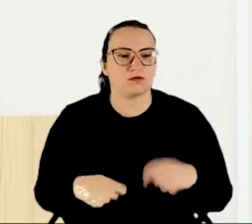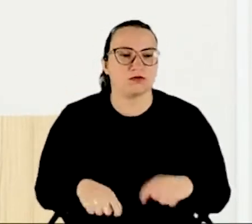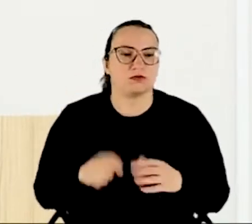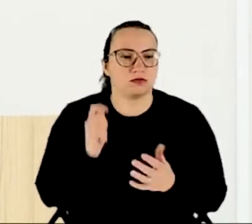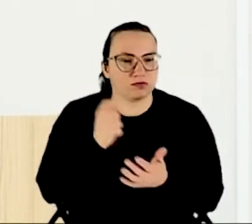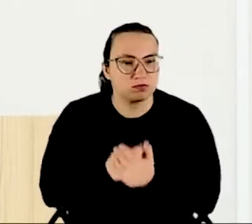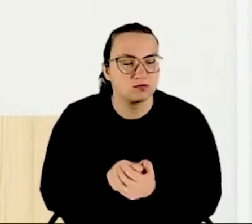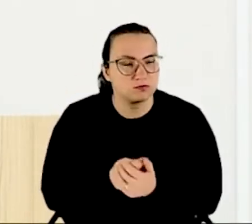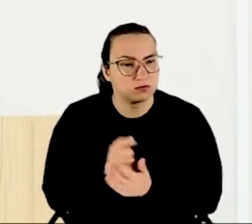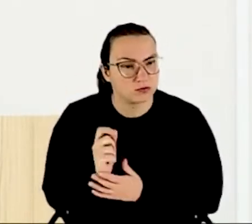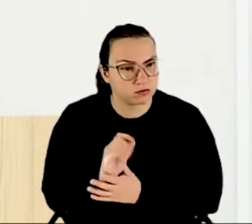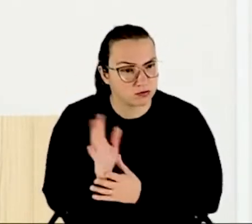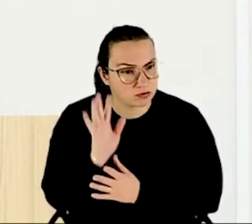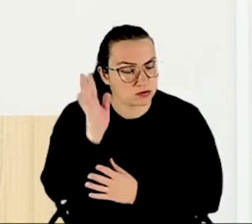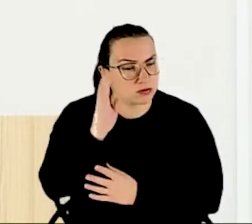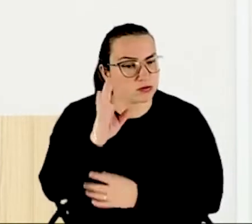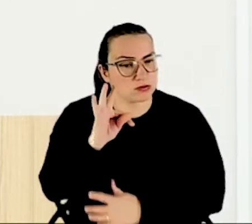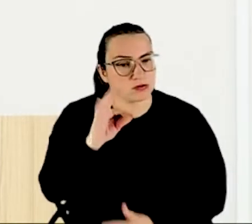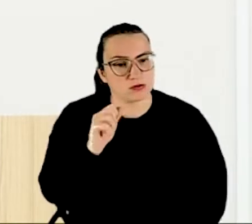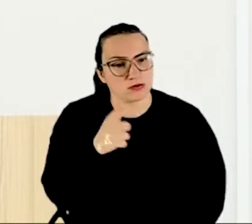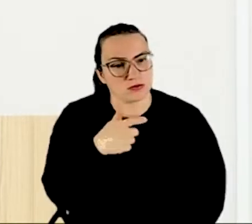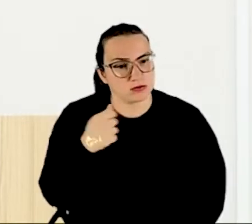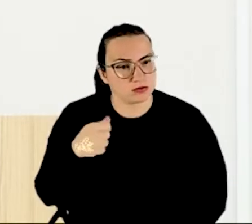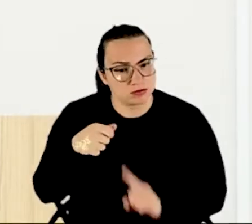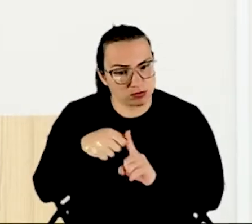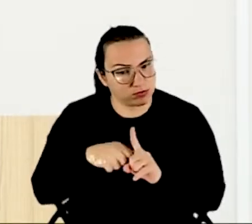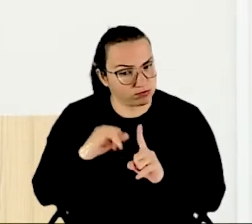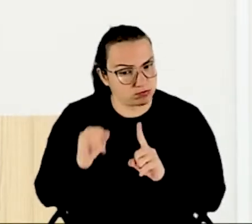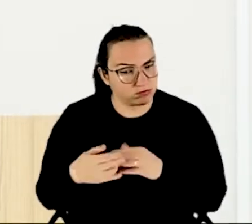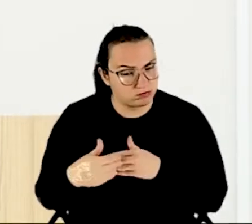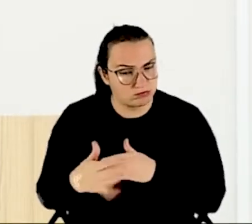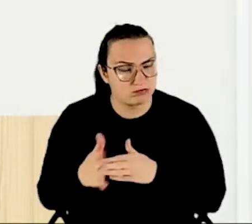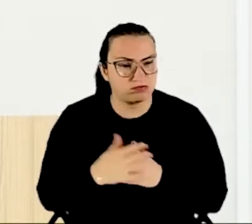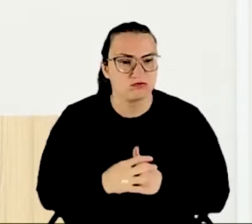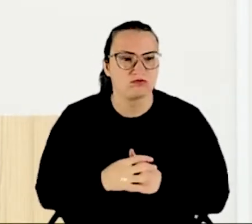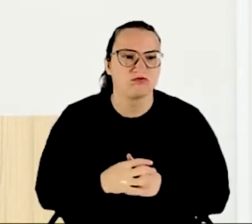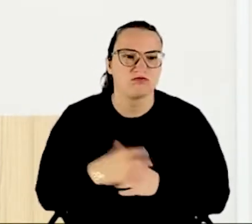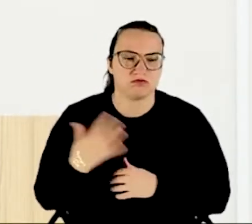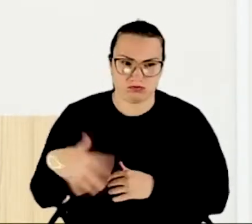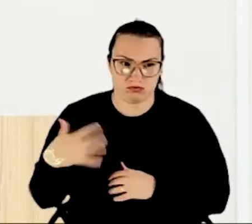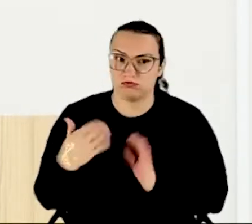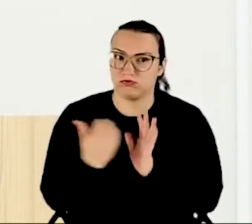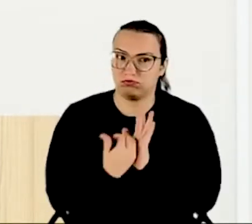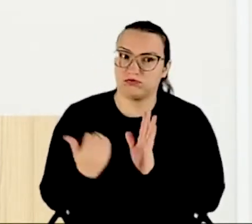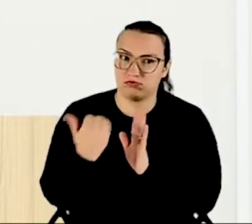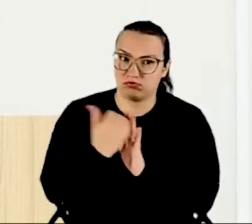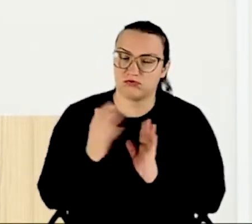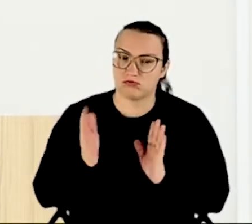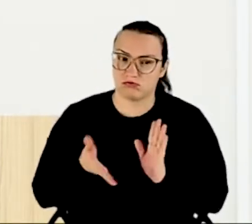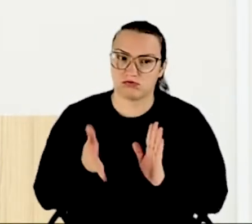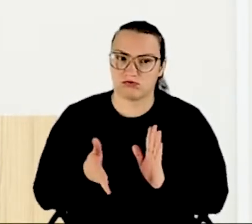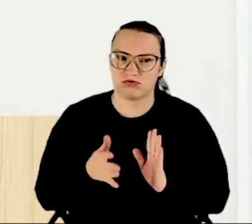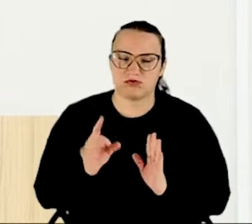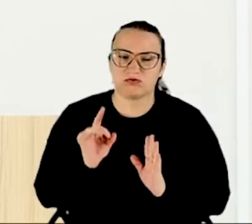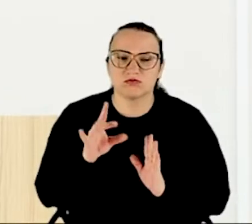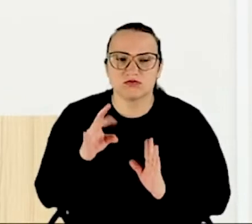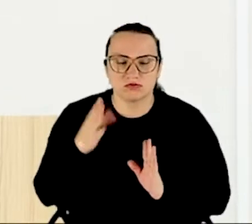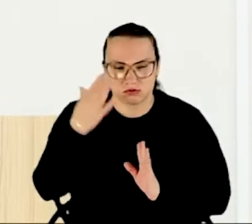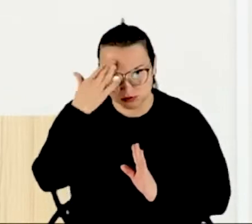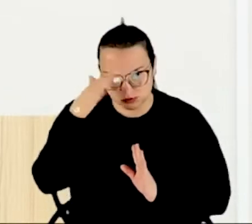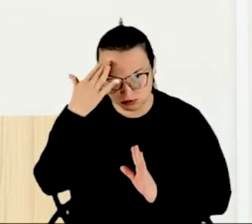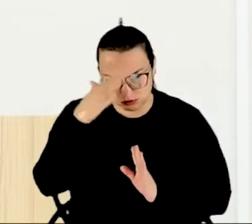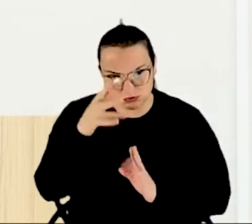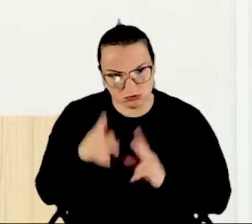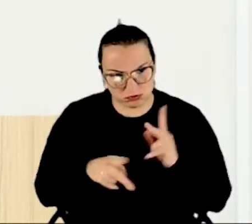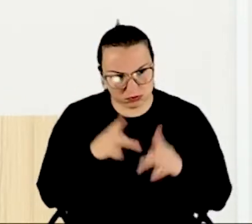mais caro a taxa de lixo a partir do ano que vem. Vai ser muito mais caro. Então, só para vocês tiverem ideia, e as pessoas que